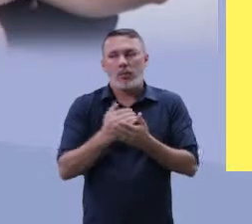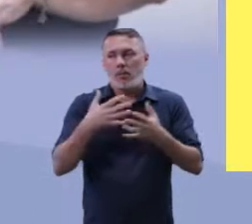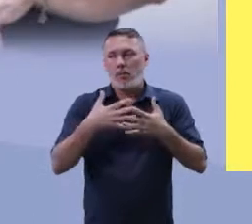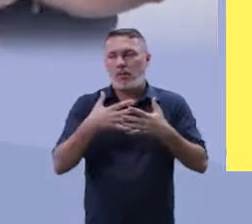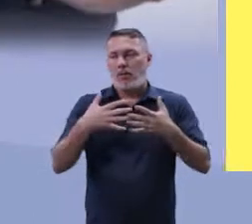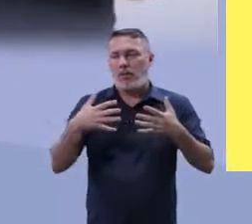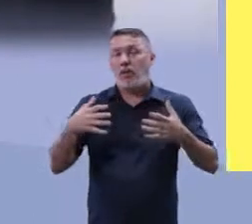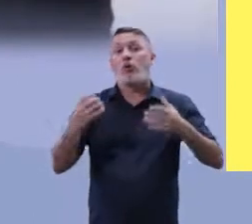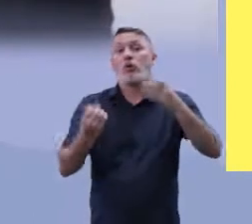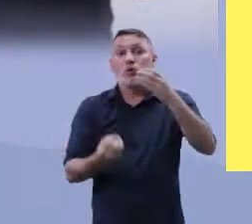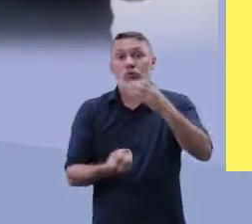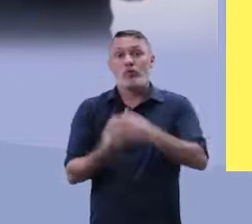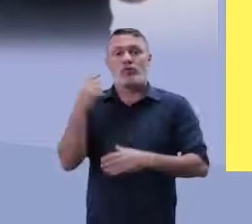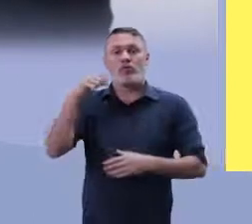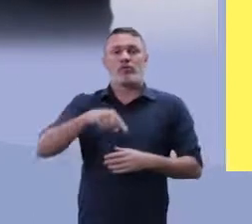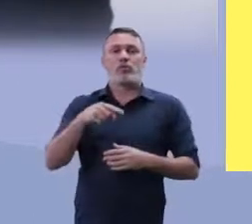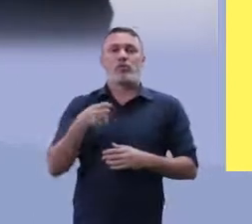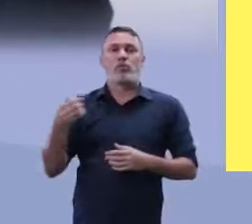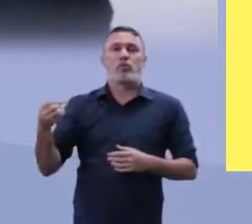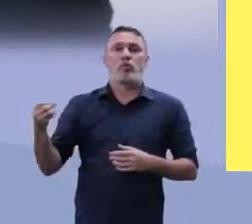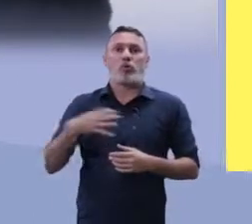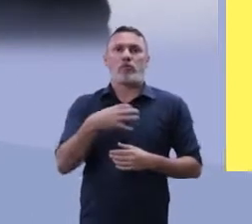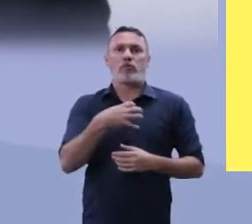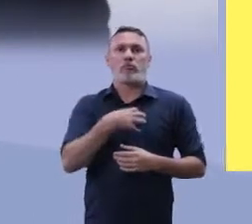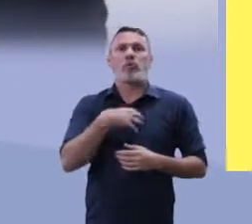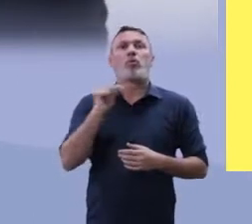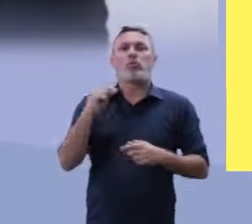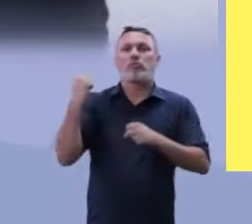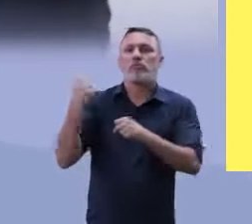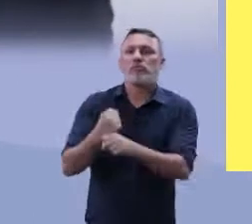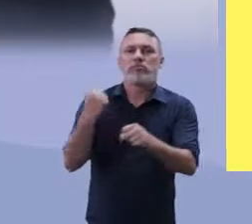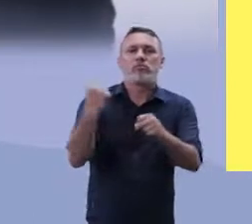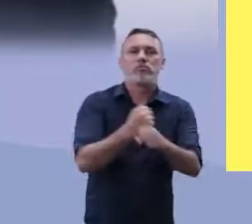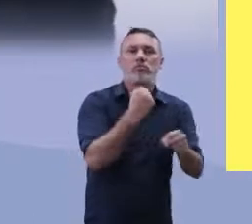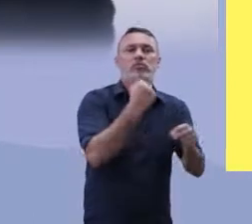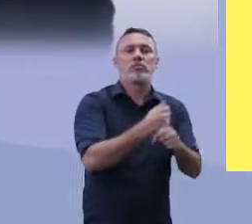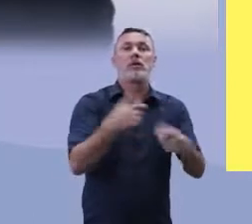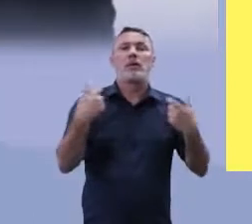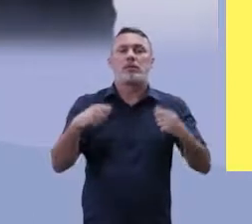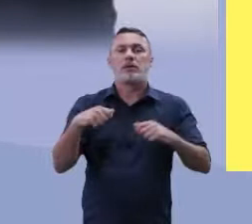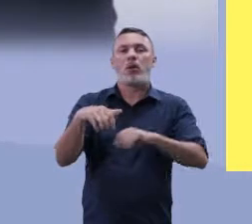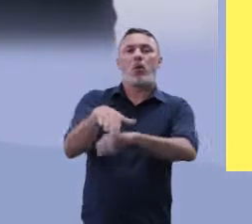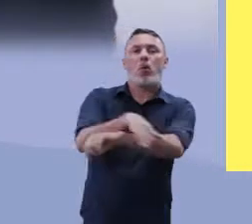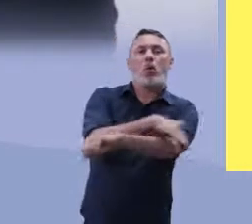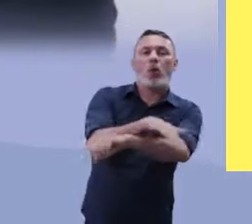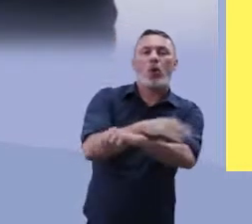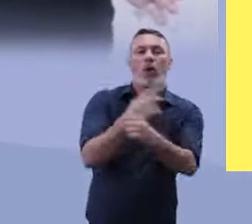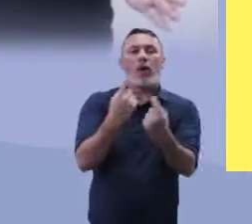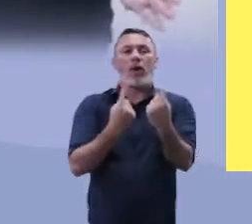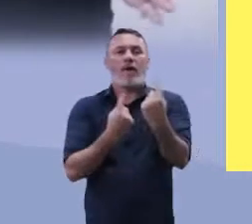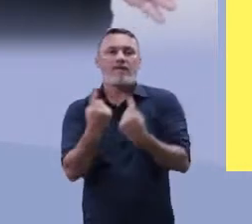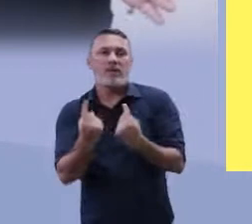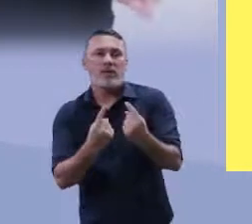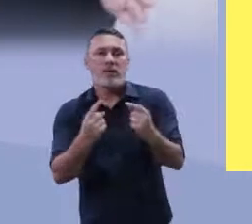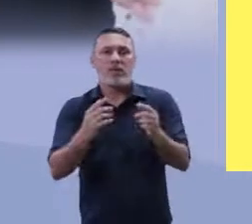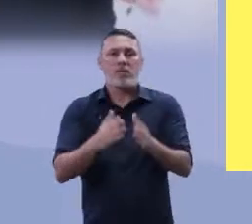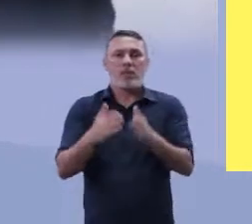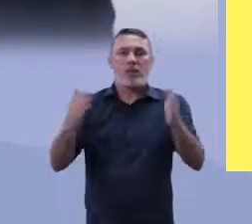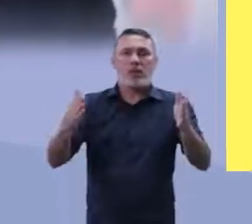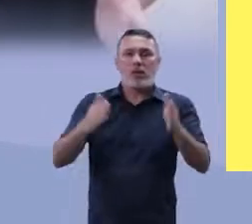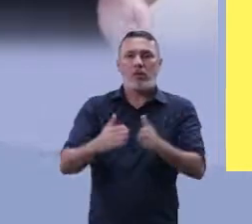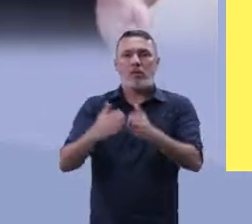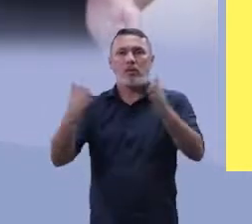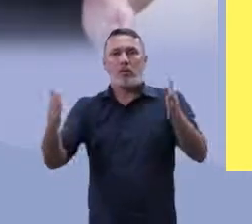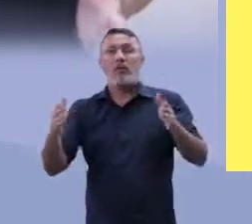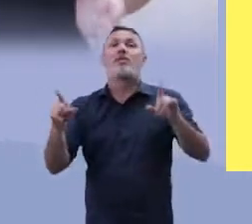nesse período uma nova forma. Abriram-se as ruas, as avenidas e começaram as construções